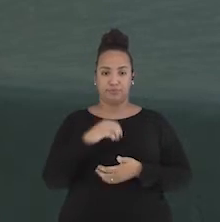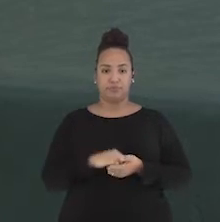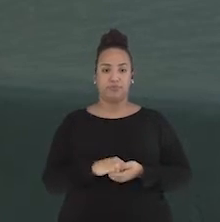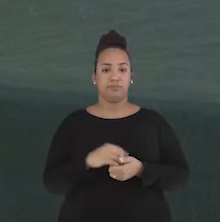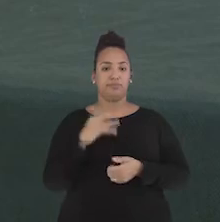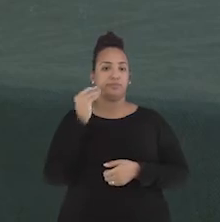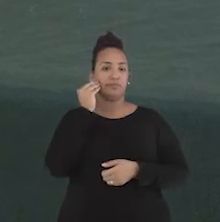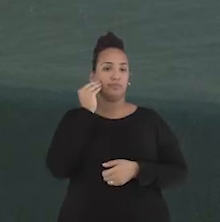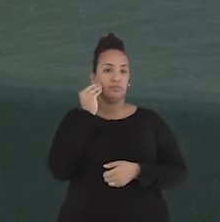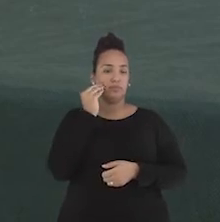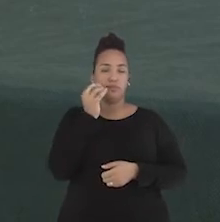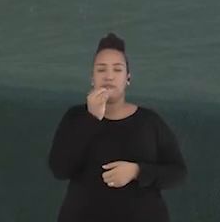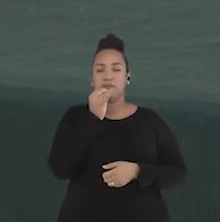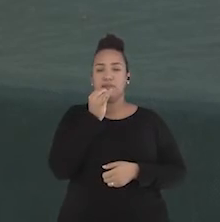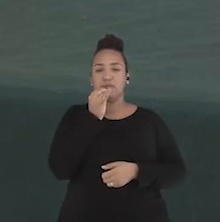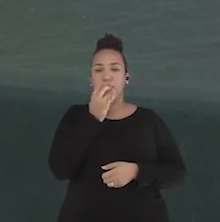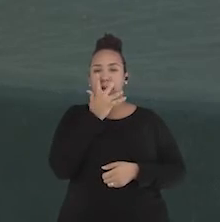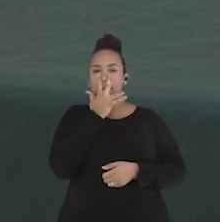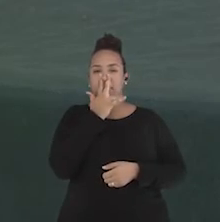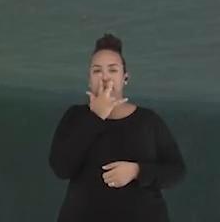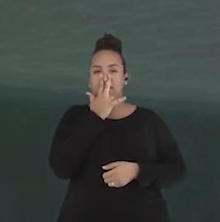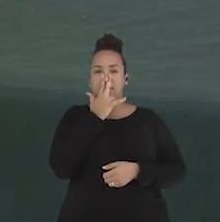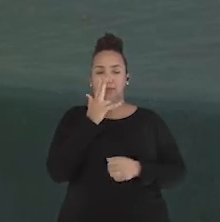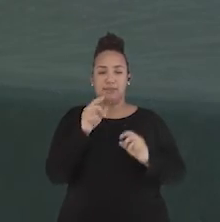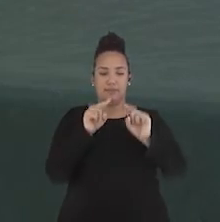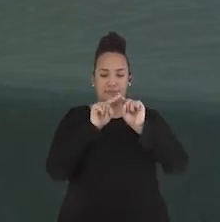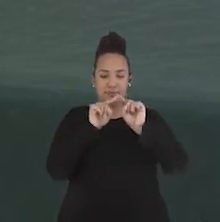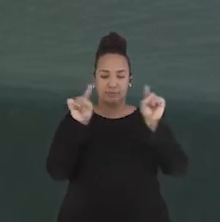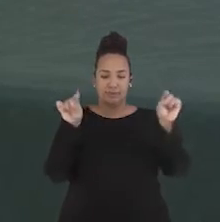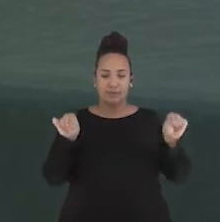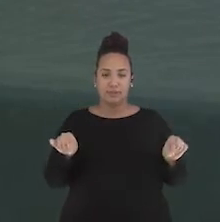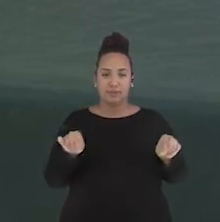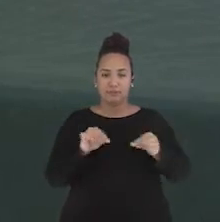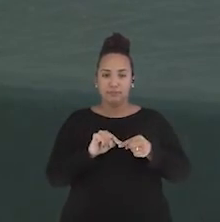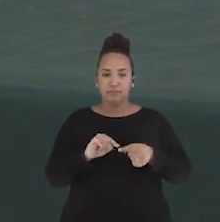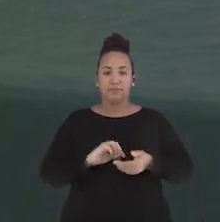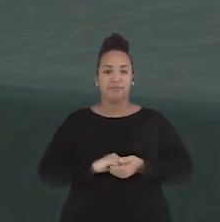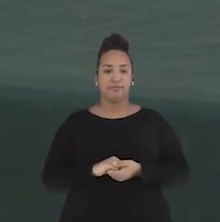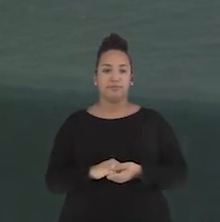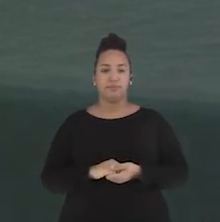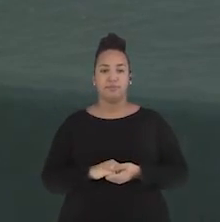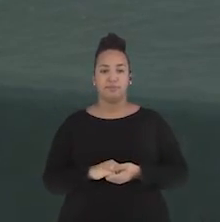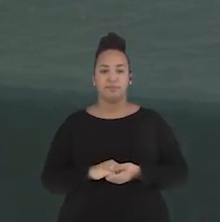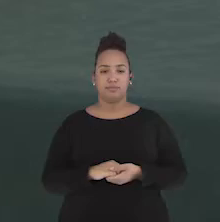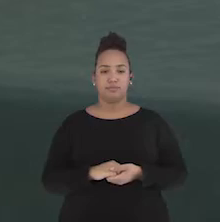tentar imitar o formato de um tijolo, de um tablete de argila.